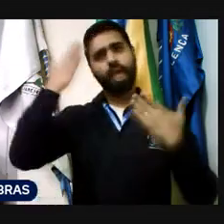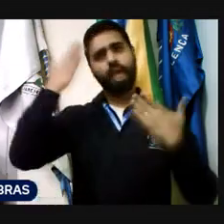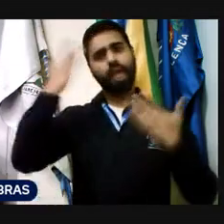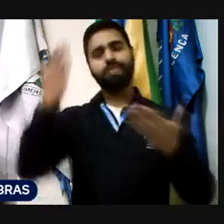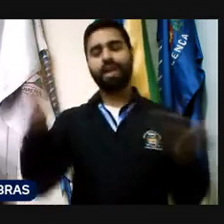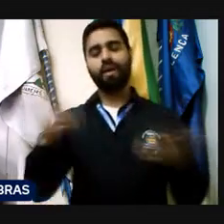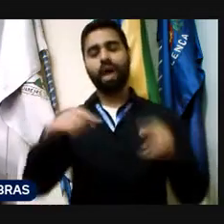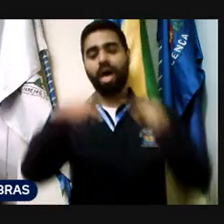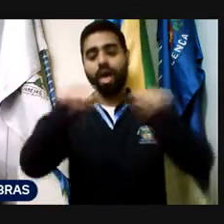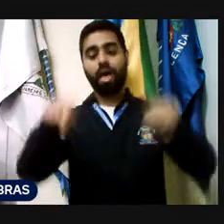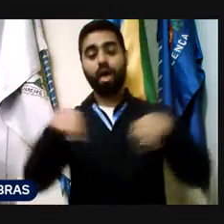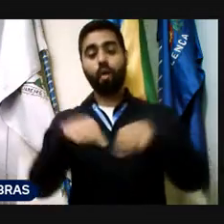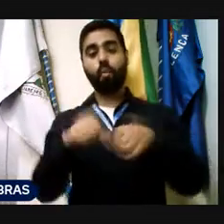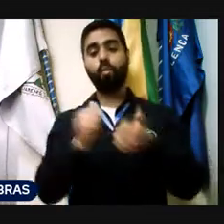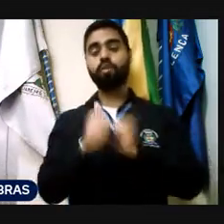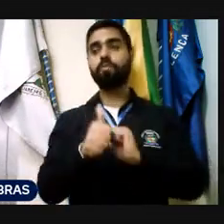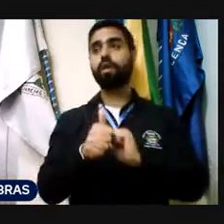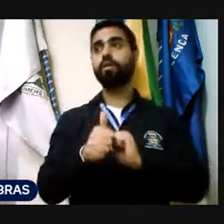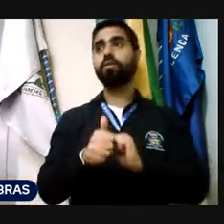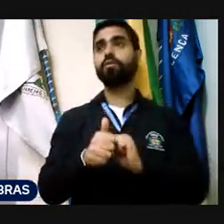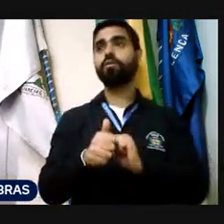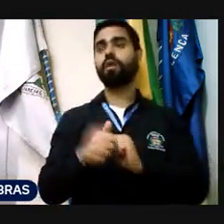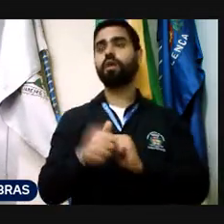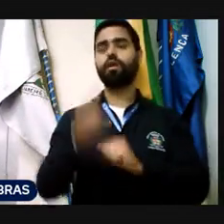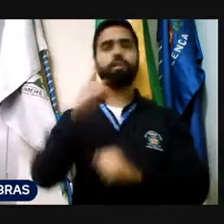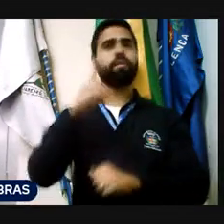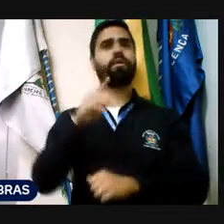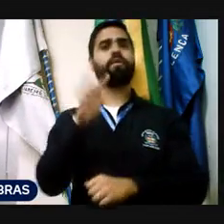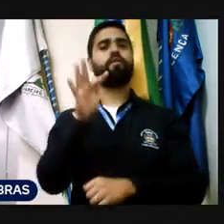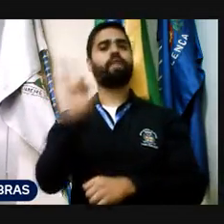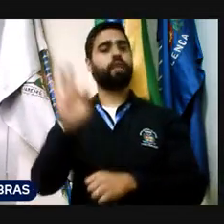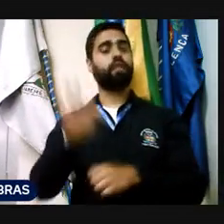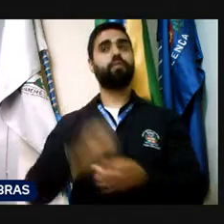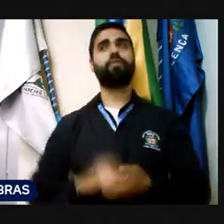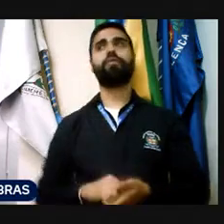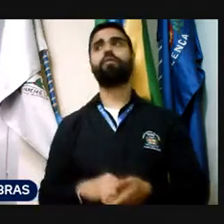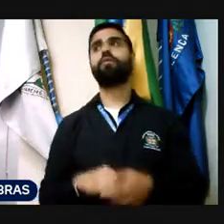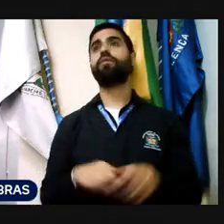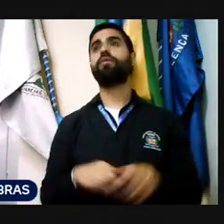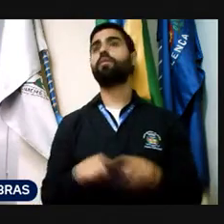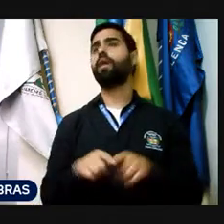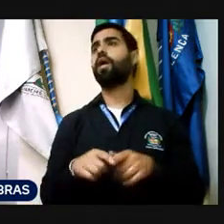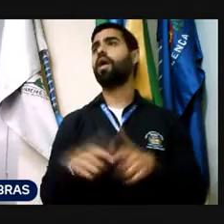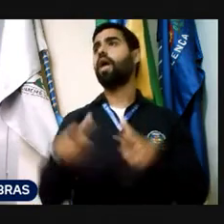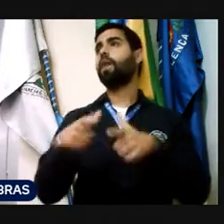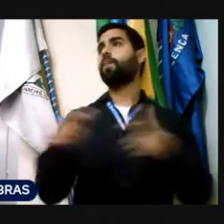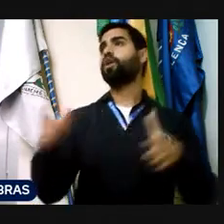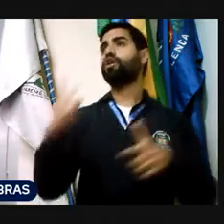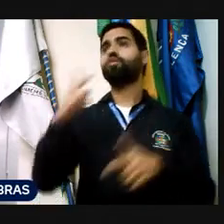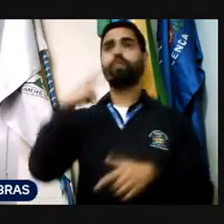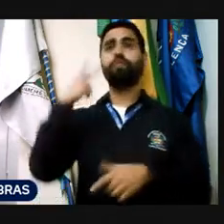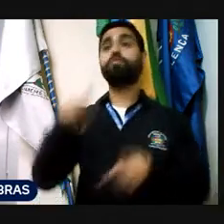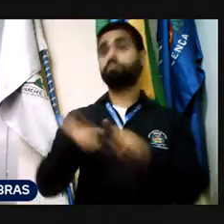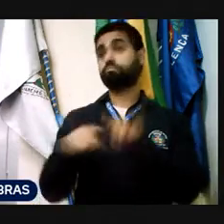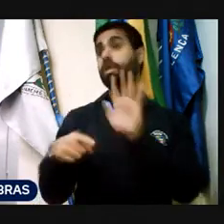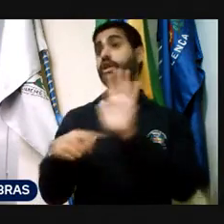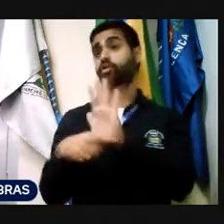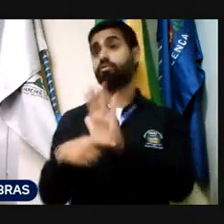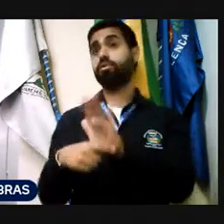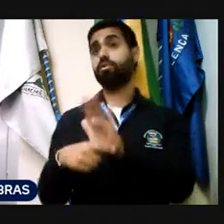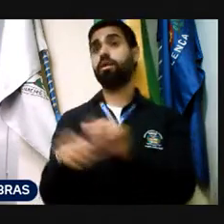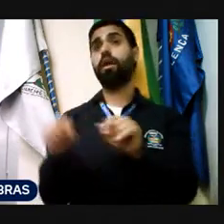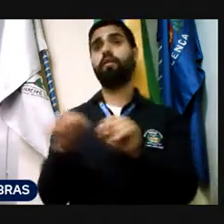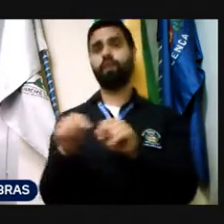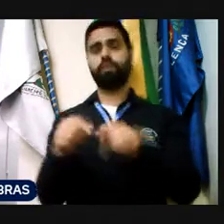quadra, nosso deputado federal, que não só eu aqui na Câmara, como a maioria dos vereadores na época ajudaram ele. Então, ele está fazendo